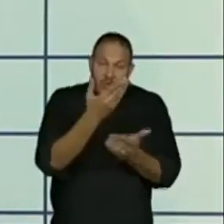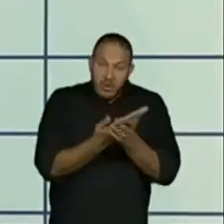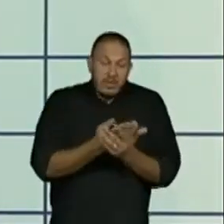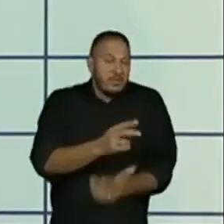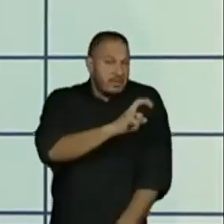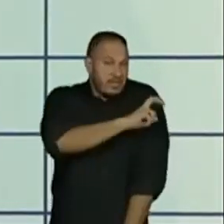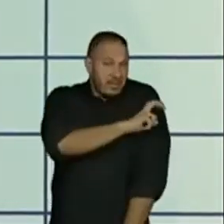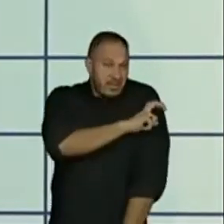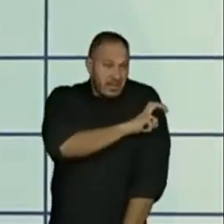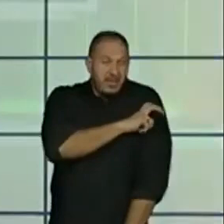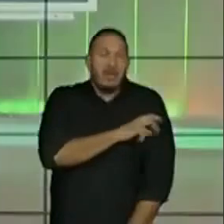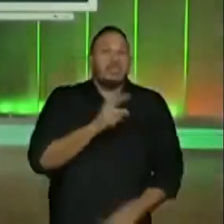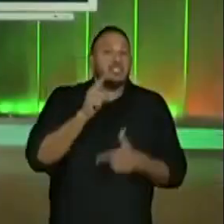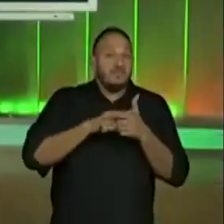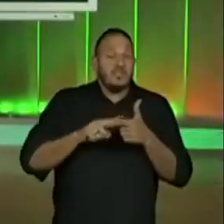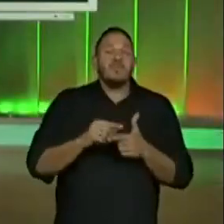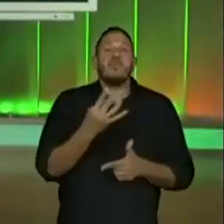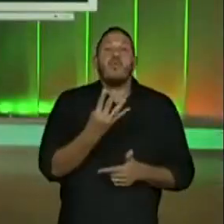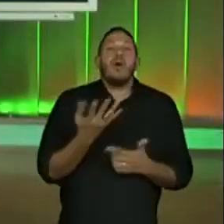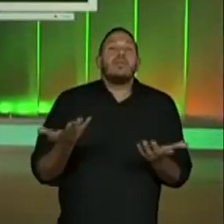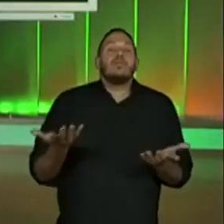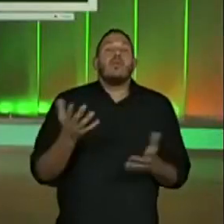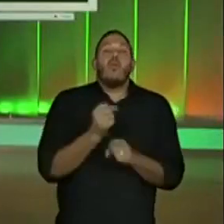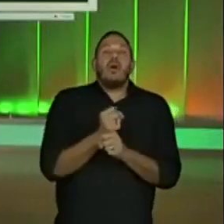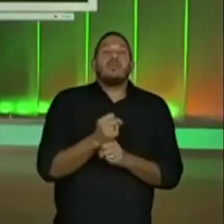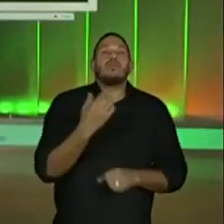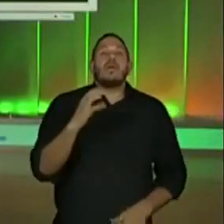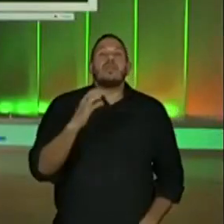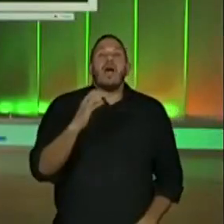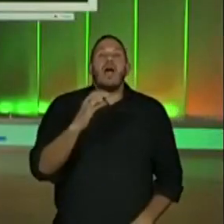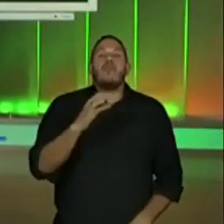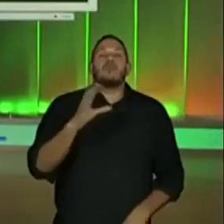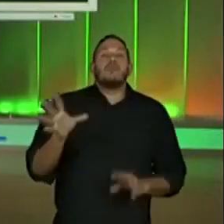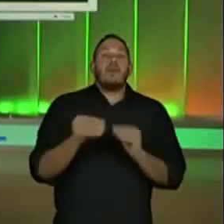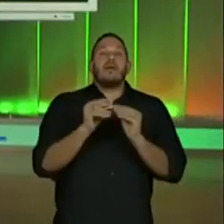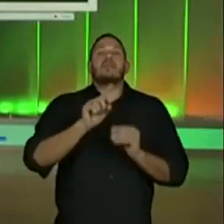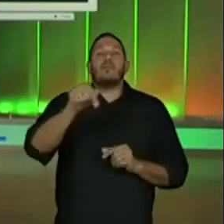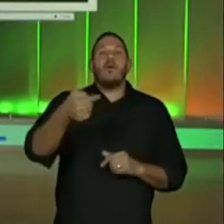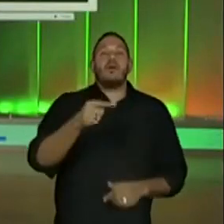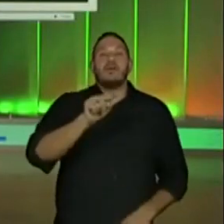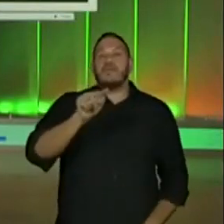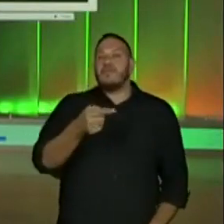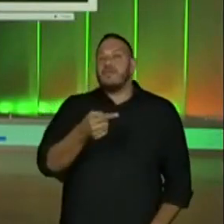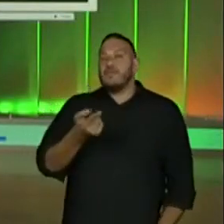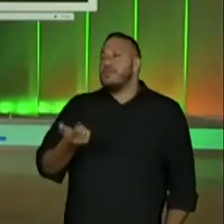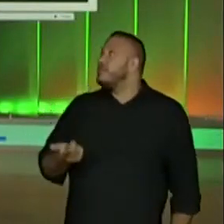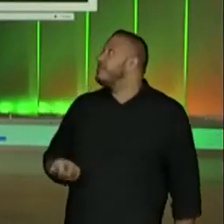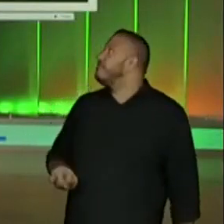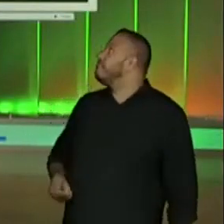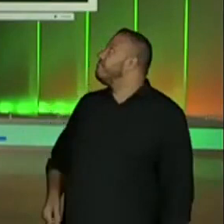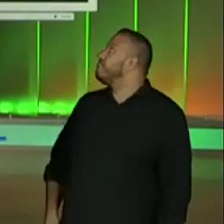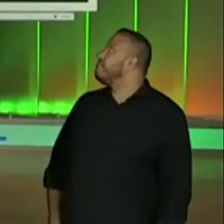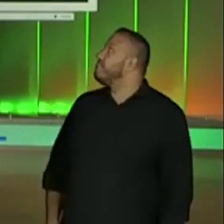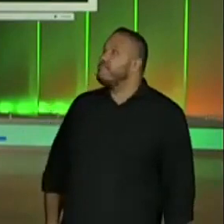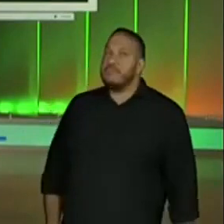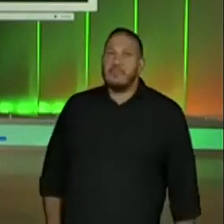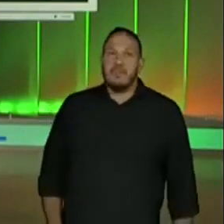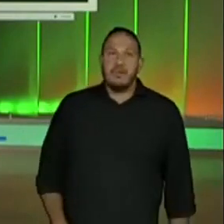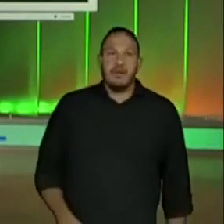por 4, vou ter aí quantos centavos para acrescentar depois da vírgula? 10